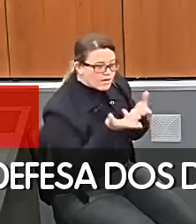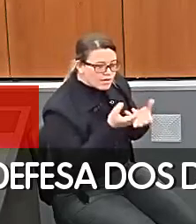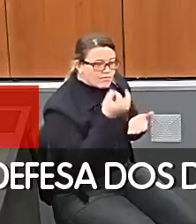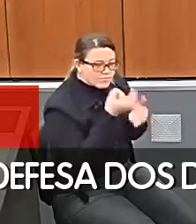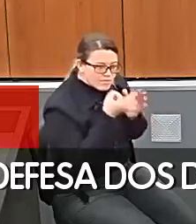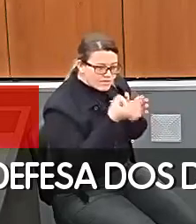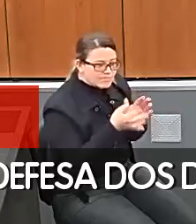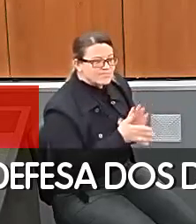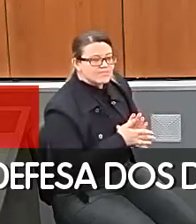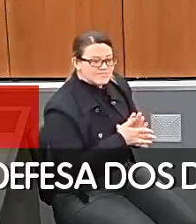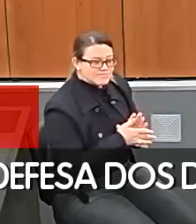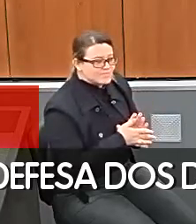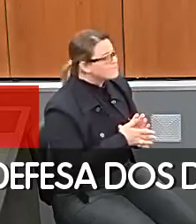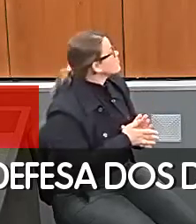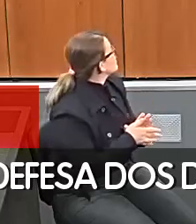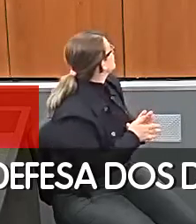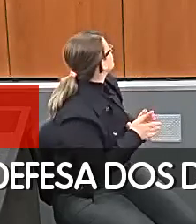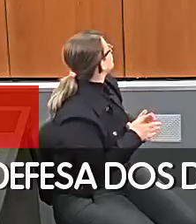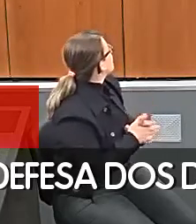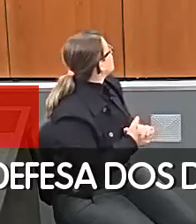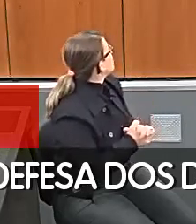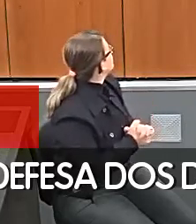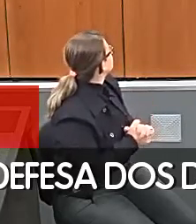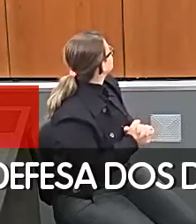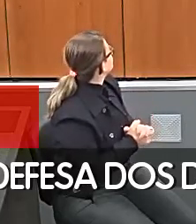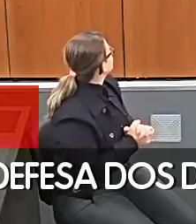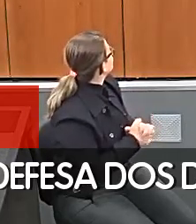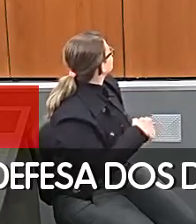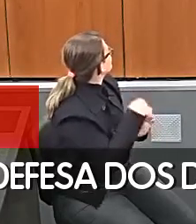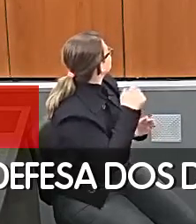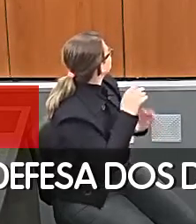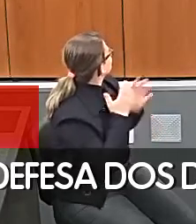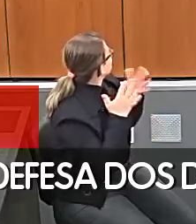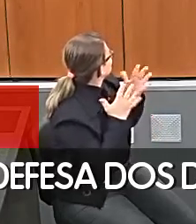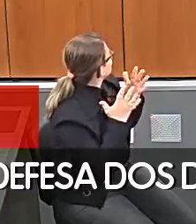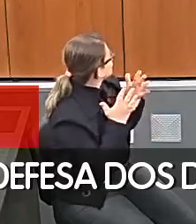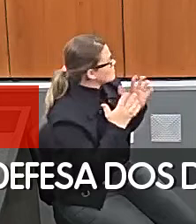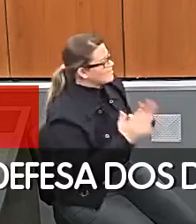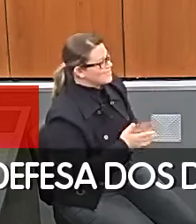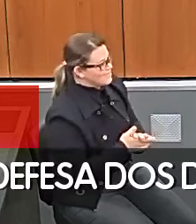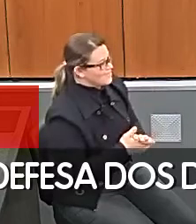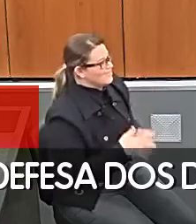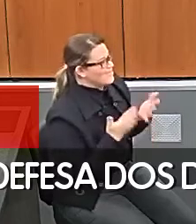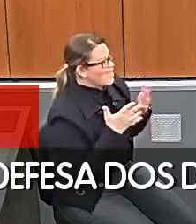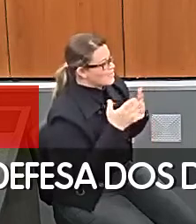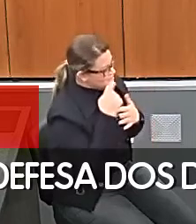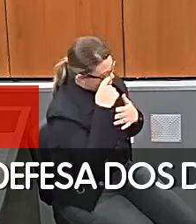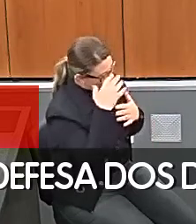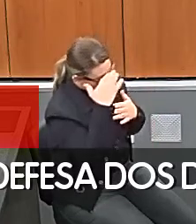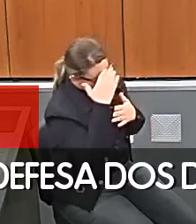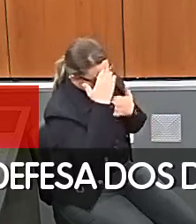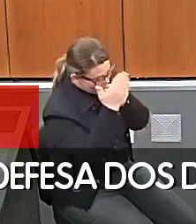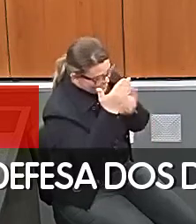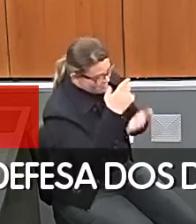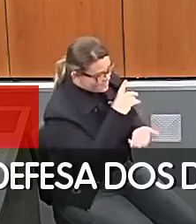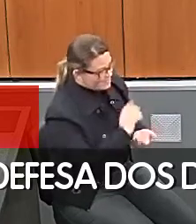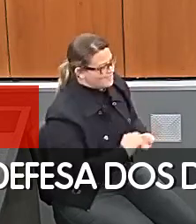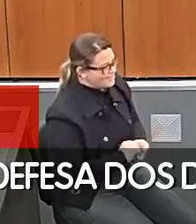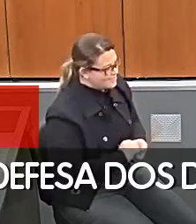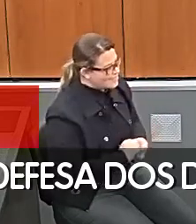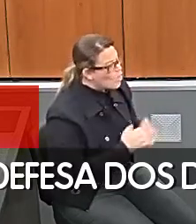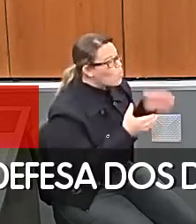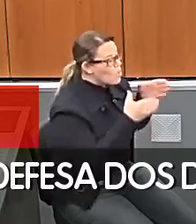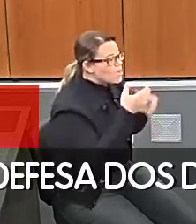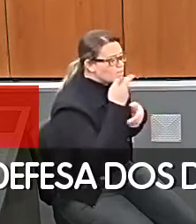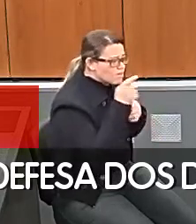Isso, a salva de palmas para ela. Como é que é o nome dela? Ana Paula. Ana Paula, ok. Mais alguém do